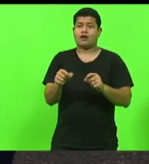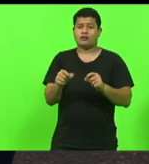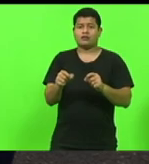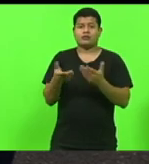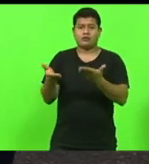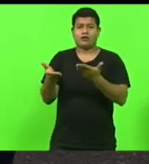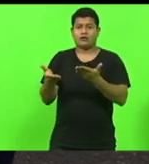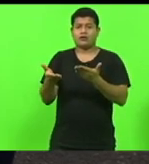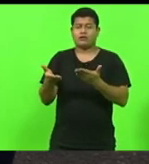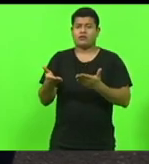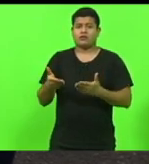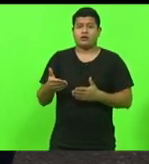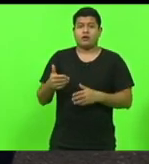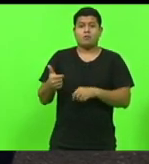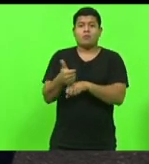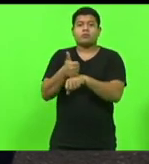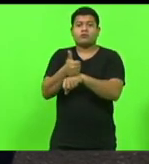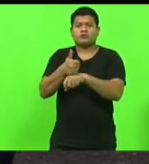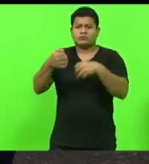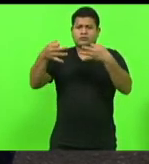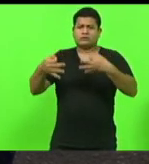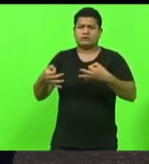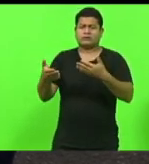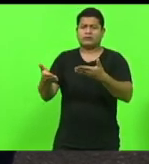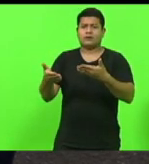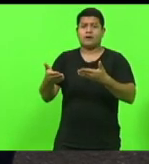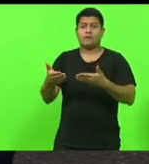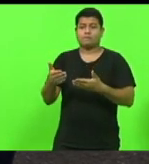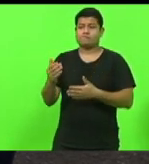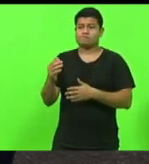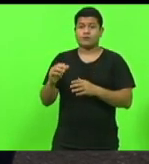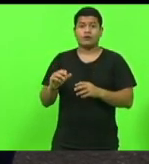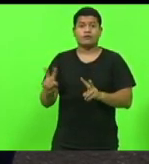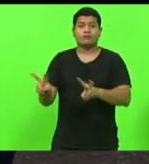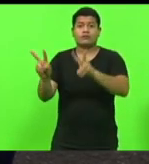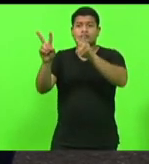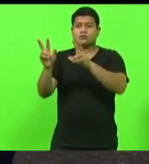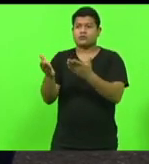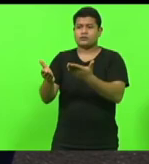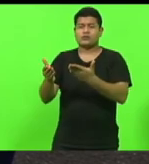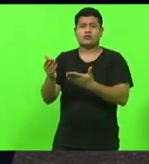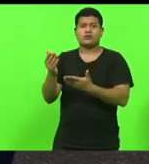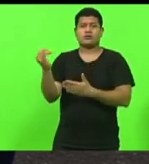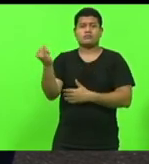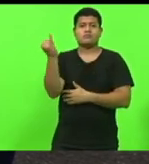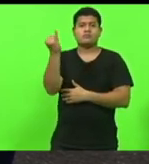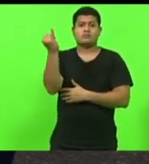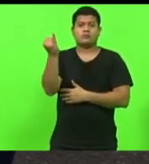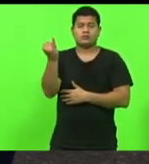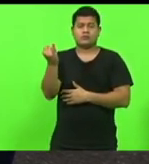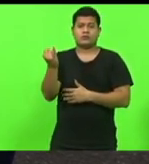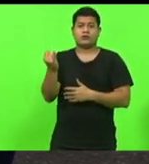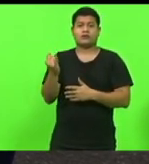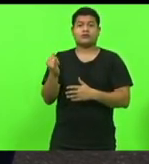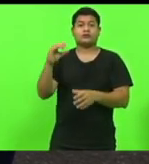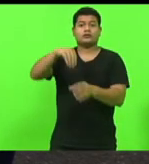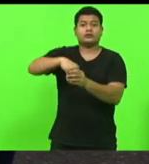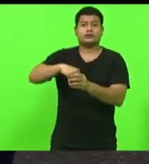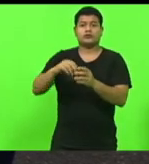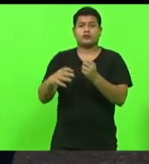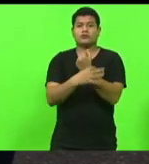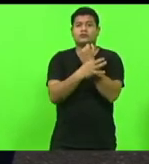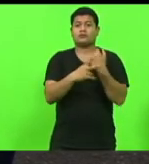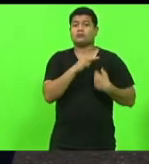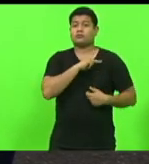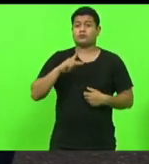a importância crucial que eles têm na segurança pública do Estado. Estão todos